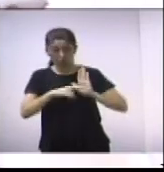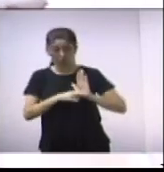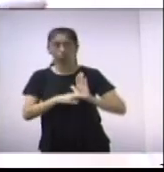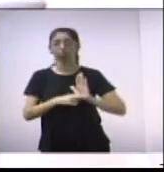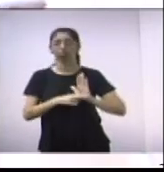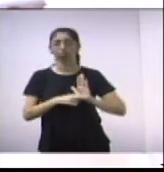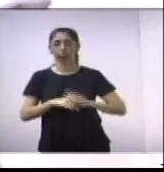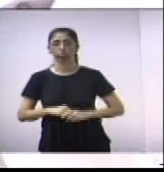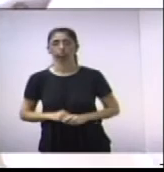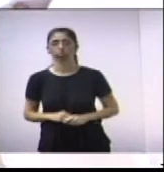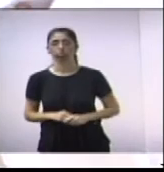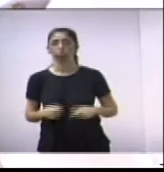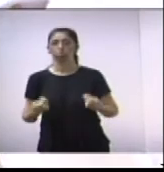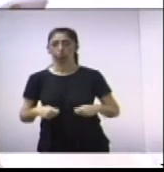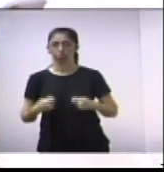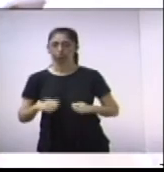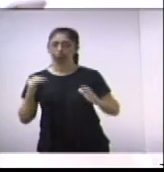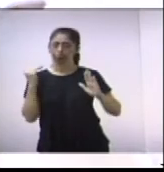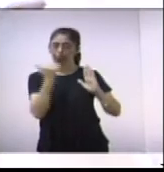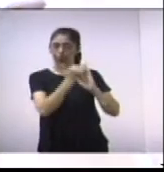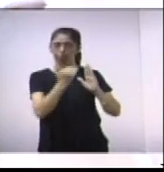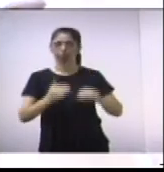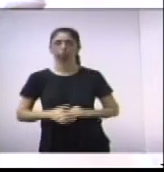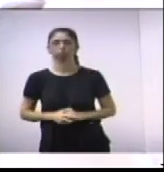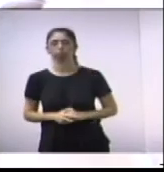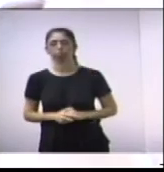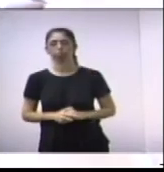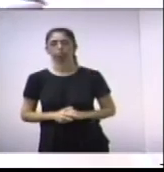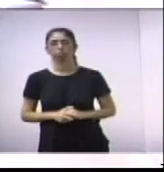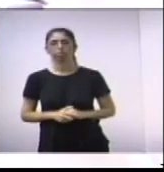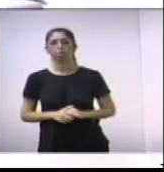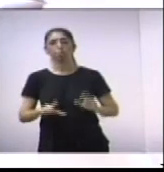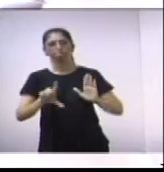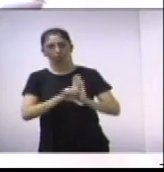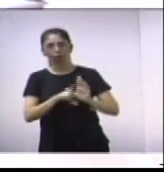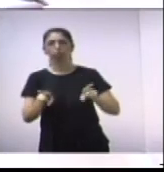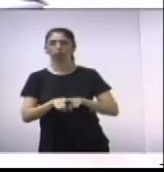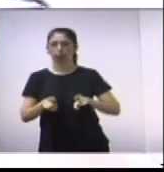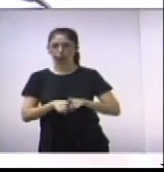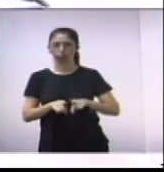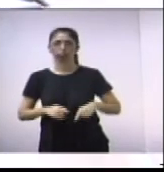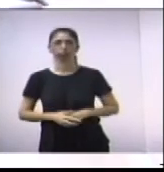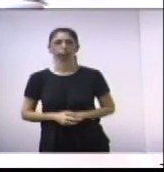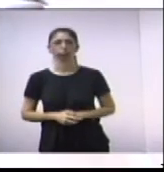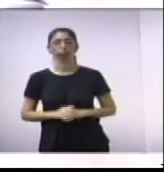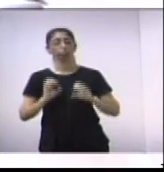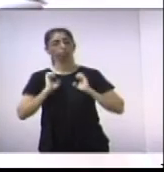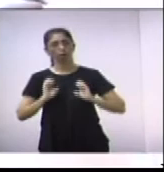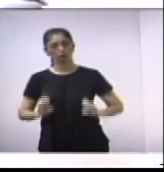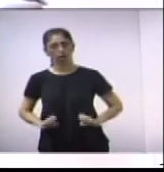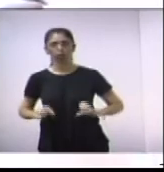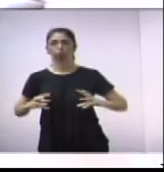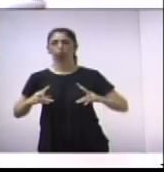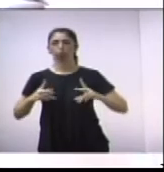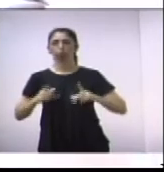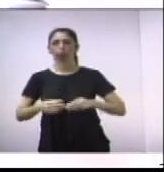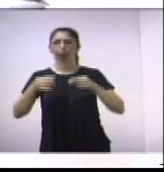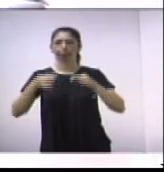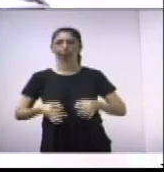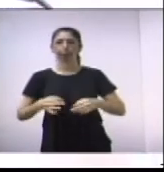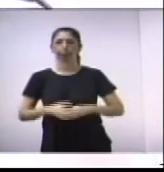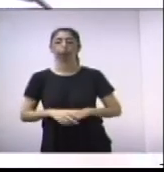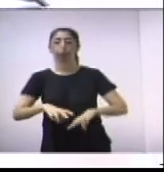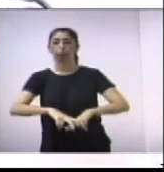se atenda à letra e não ao espírito da lei, que ao legal junte-se ao ético. Por essa razão,